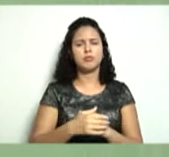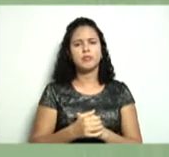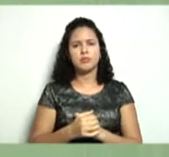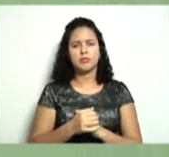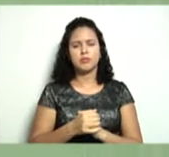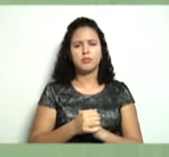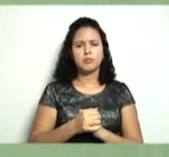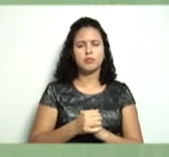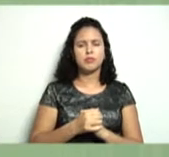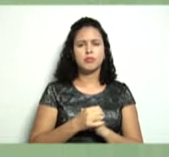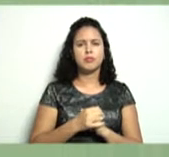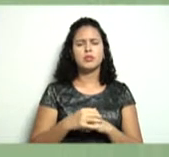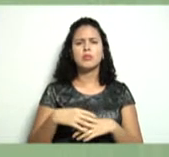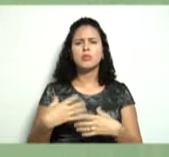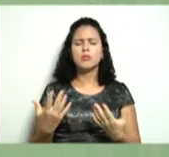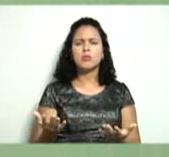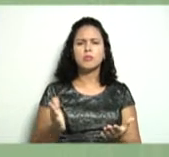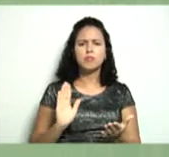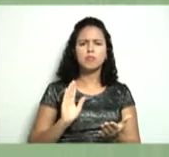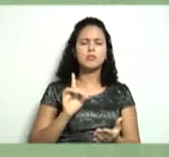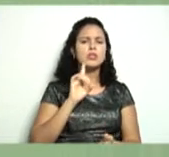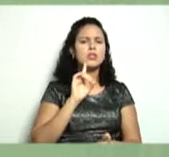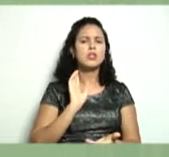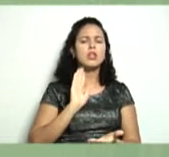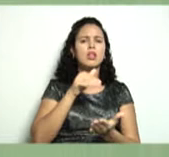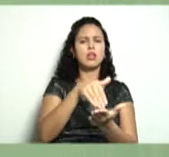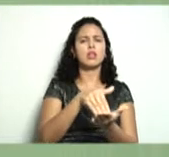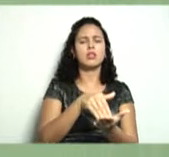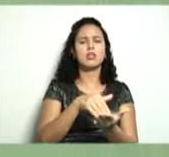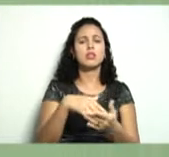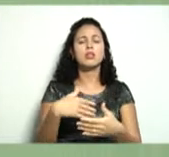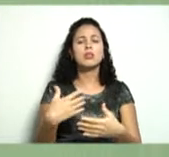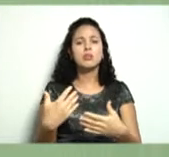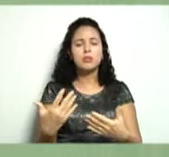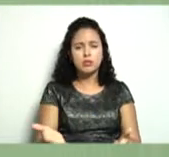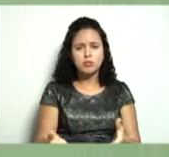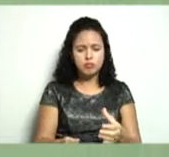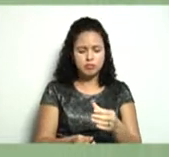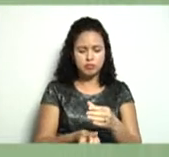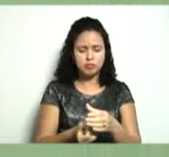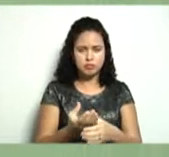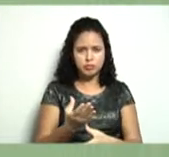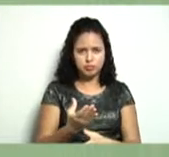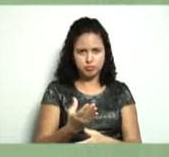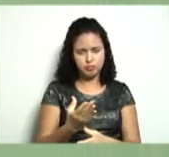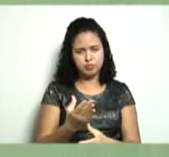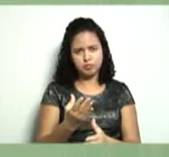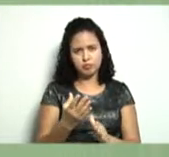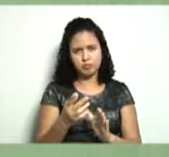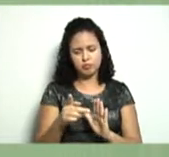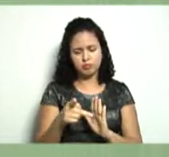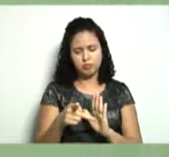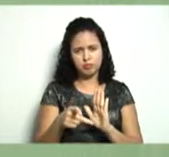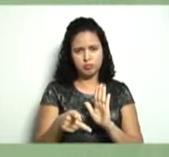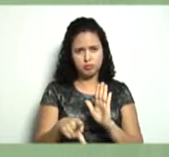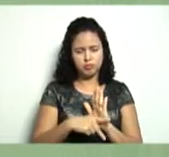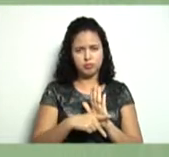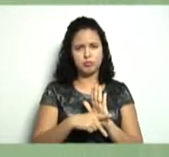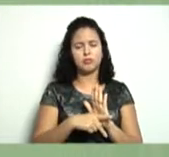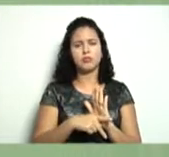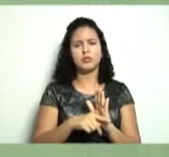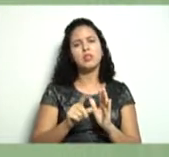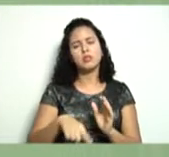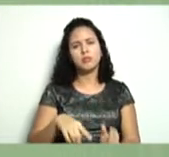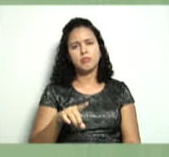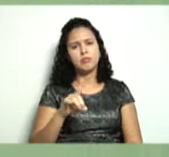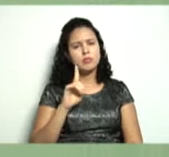E qual o prazo para a existência desse protocolo? No prazo máximo de